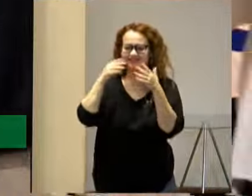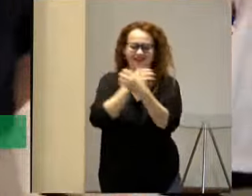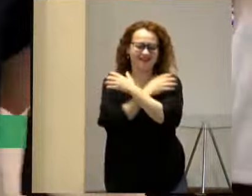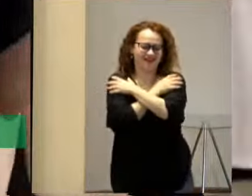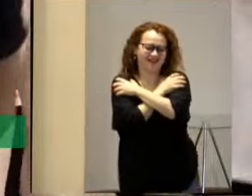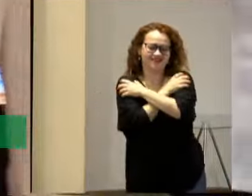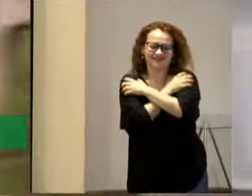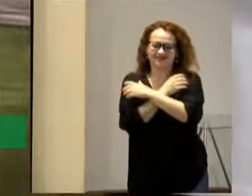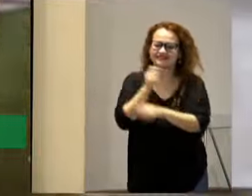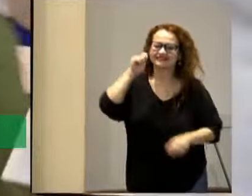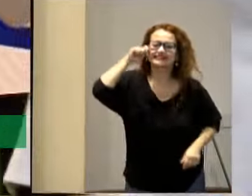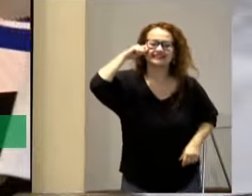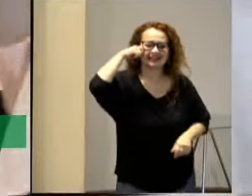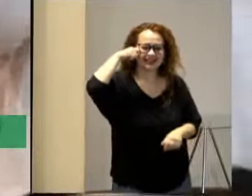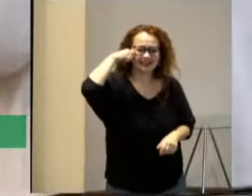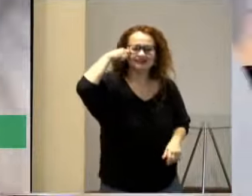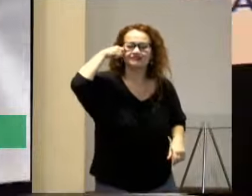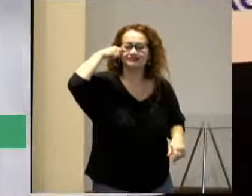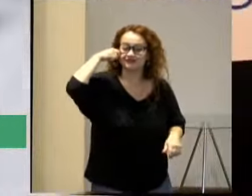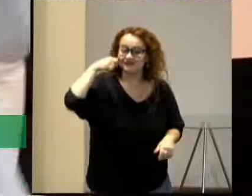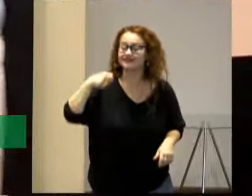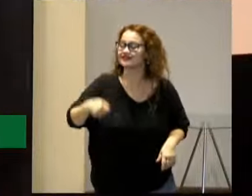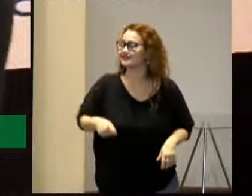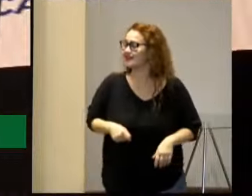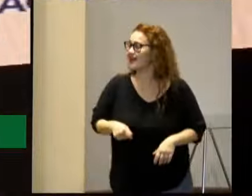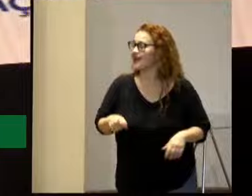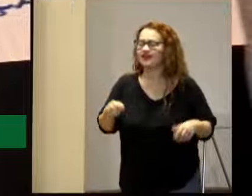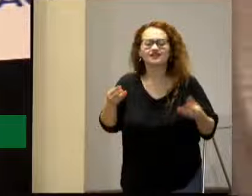abraço negro.